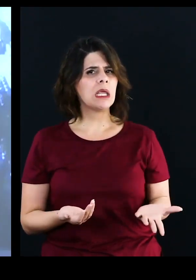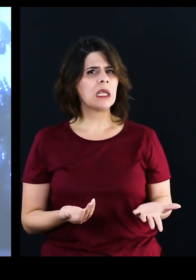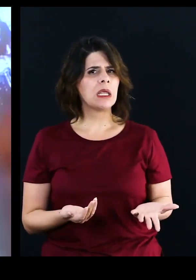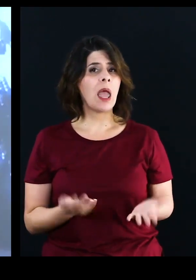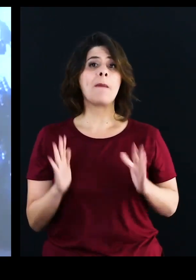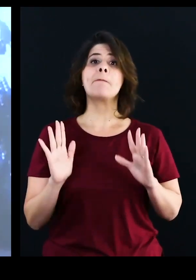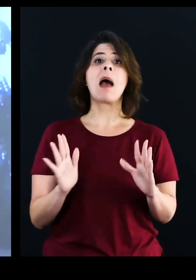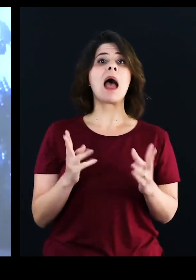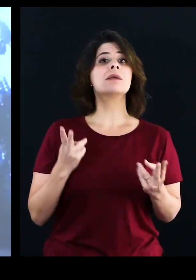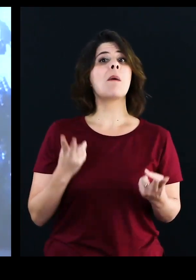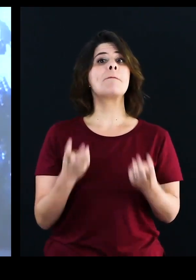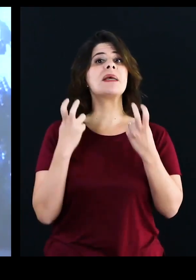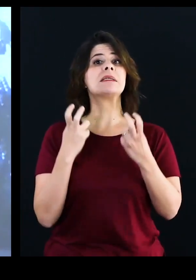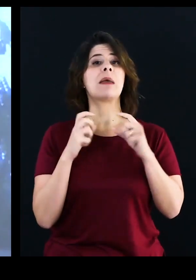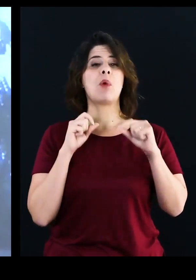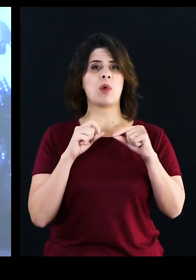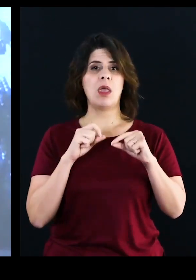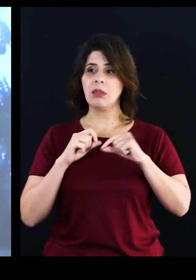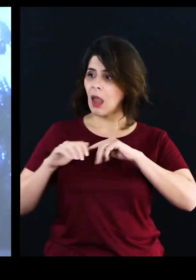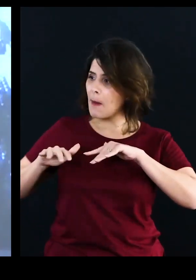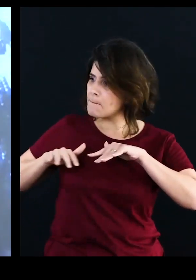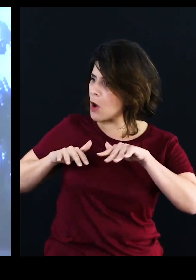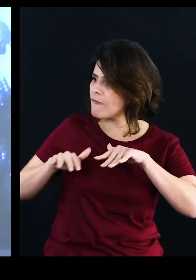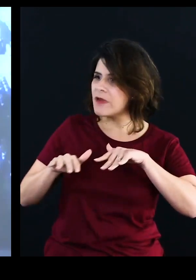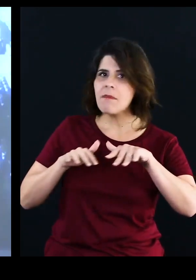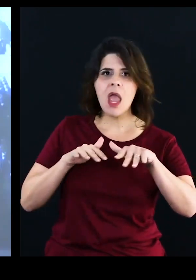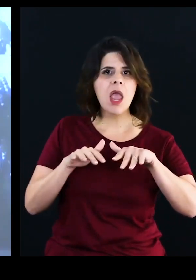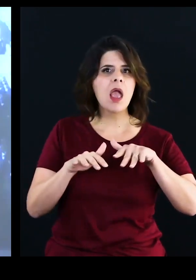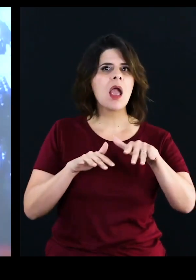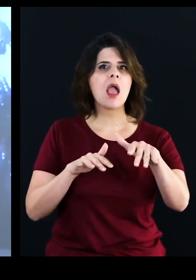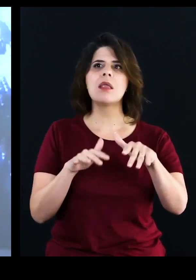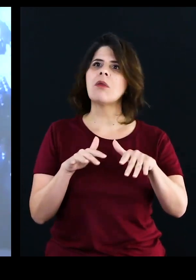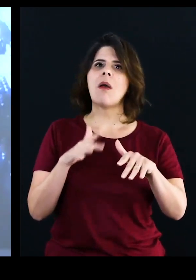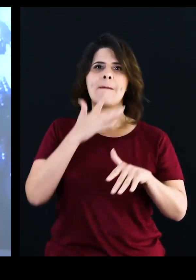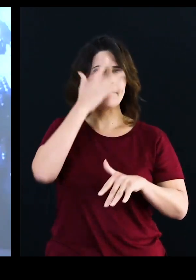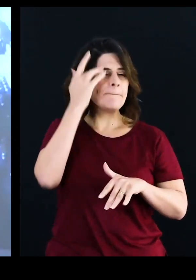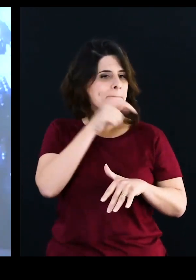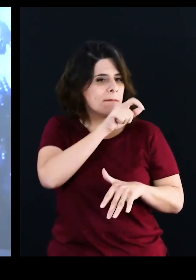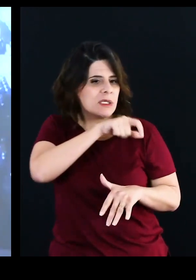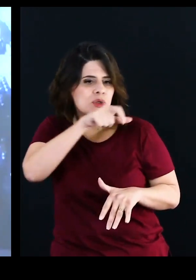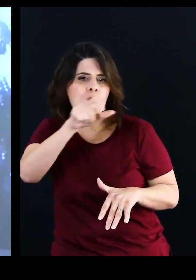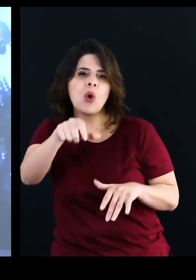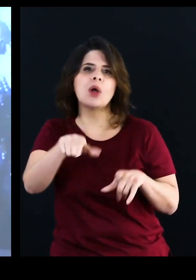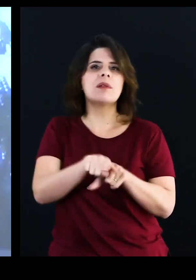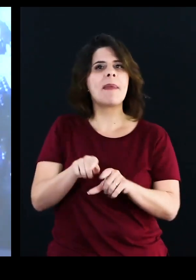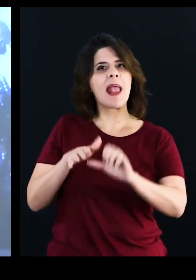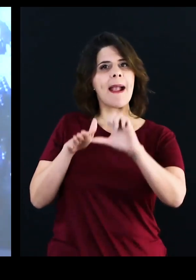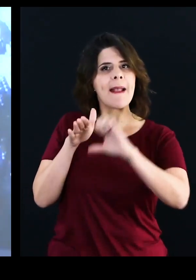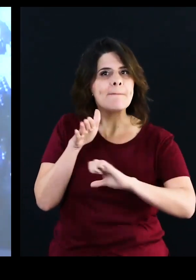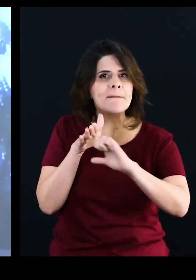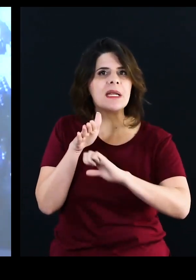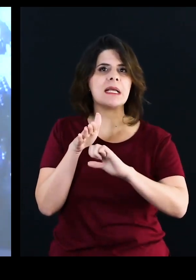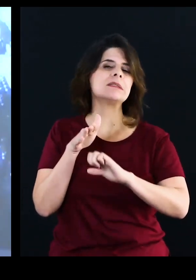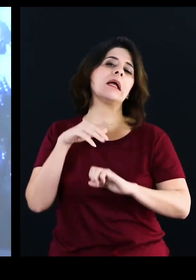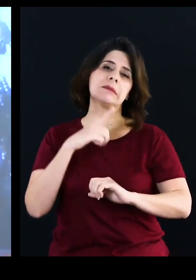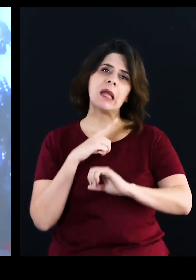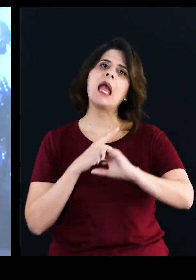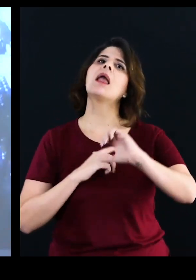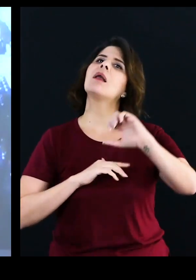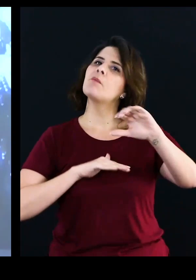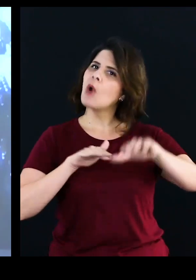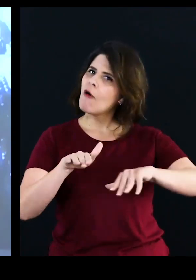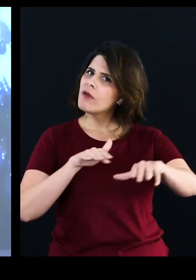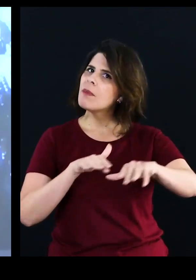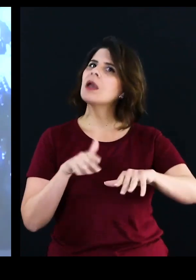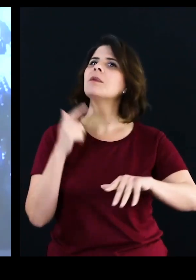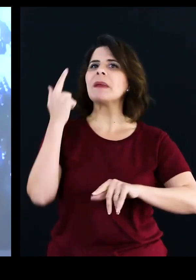um enorme movimento de pessoas, de empresas, sobre as questões do mundo. Ela está vendo,